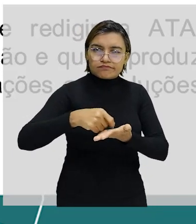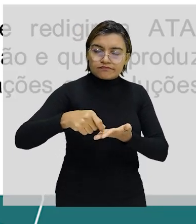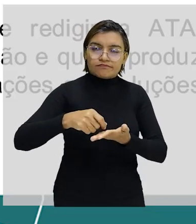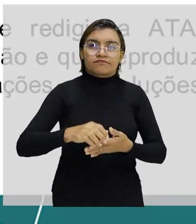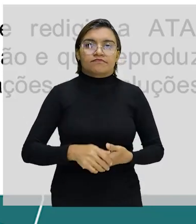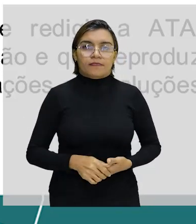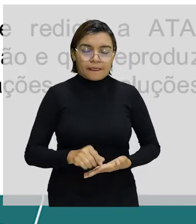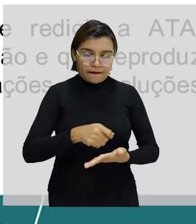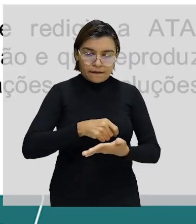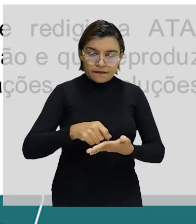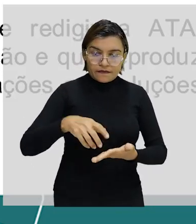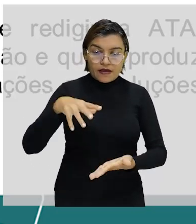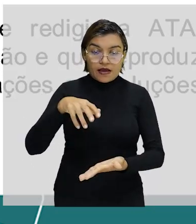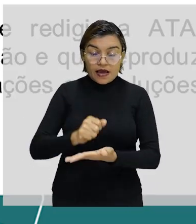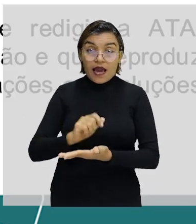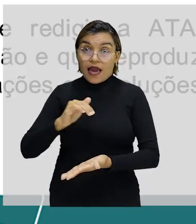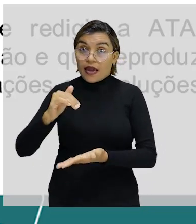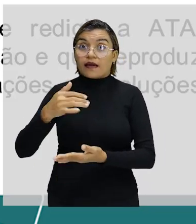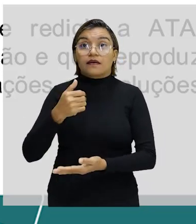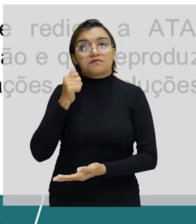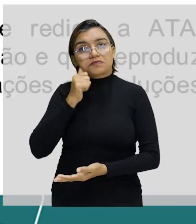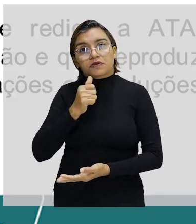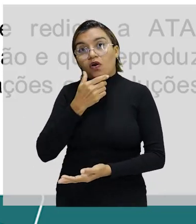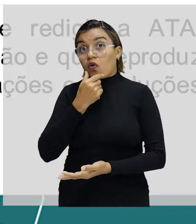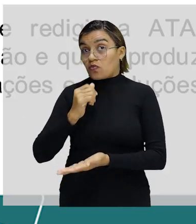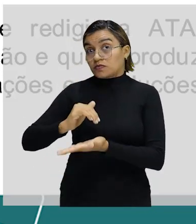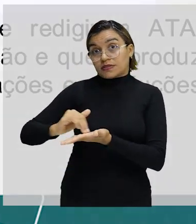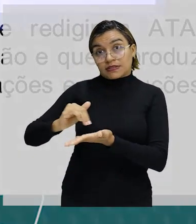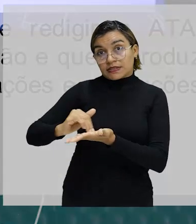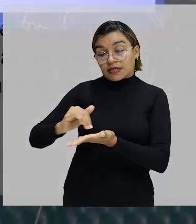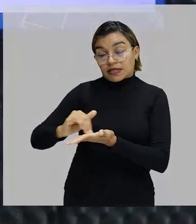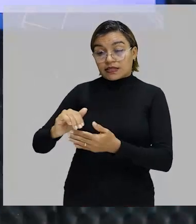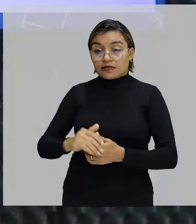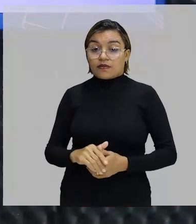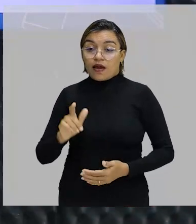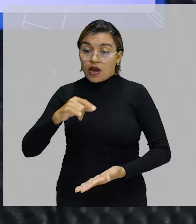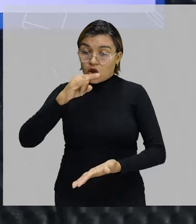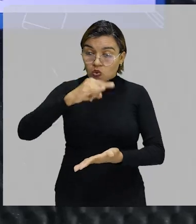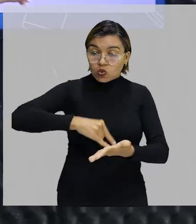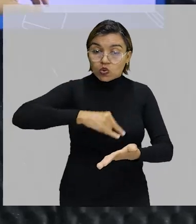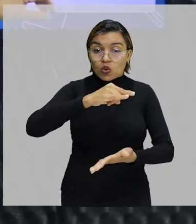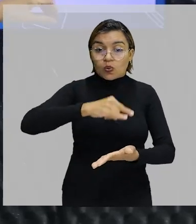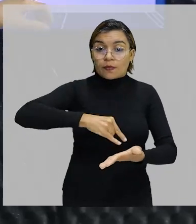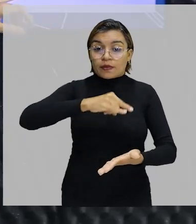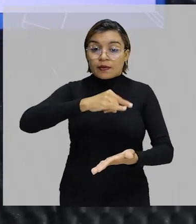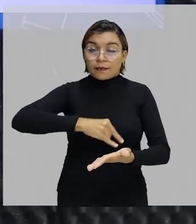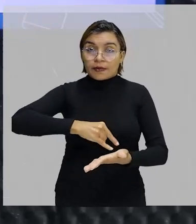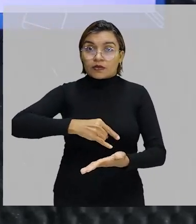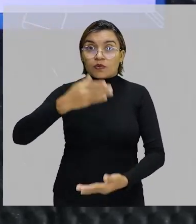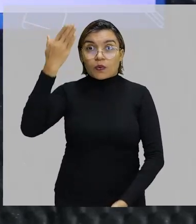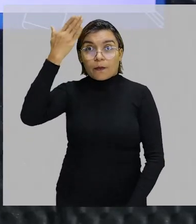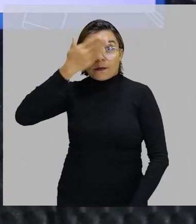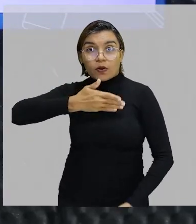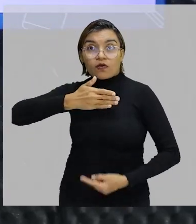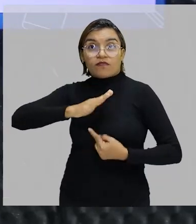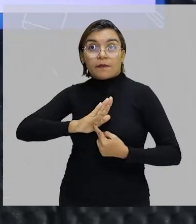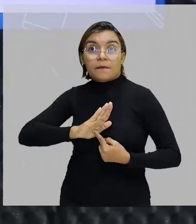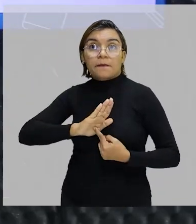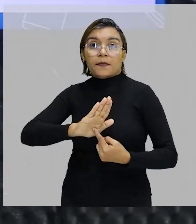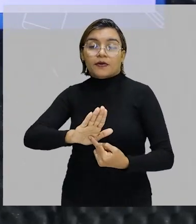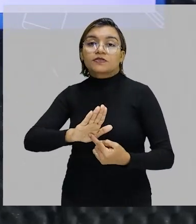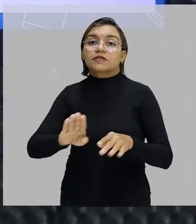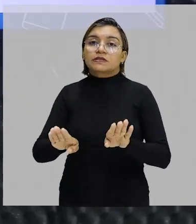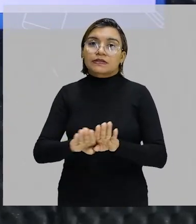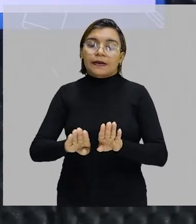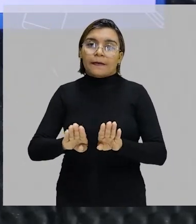incumbida de registrar a ata é um secretário ou uma secretária. É um documento de comprovação e que reproduz